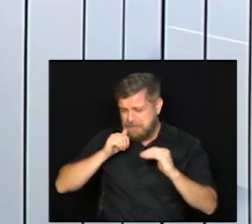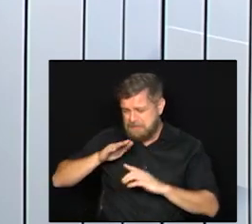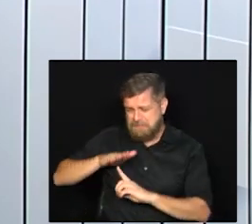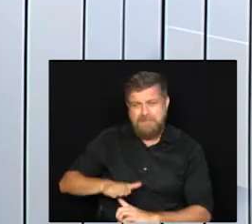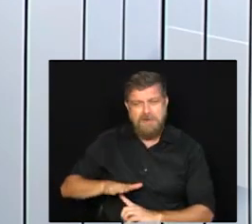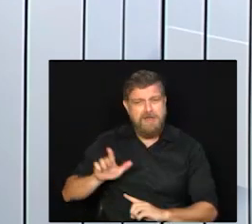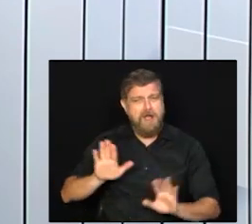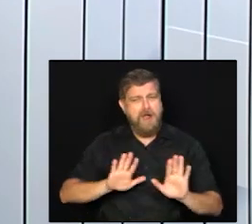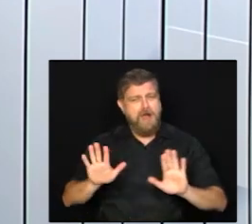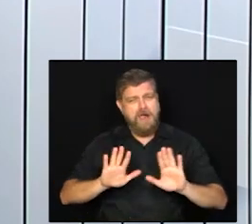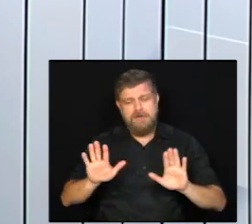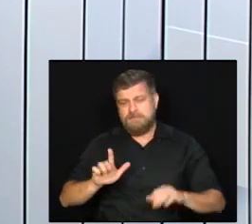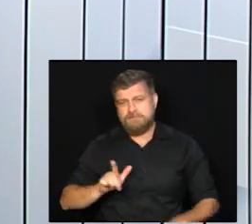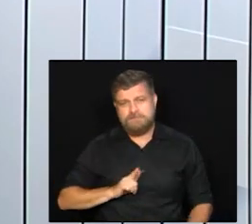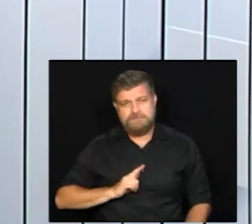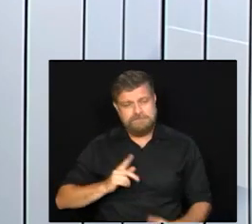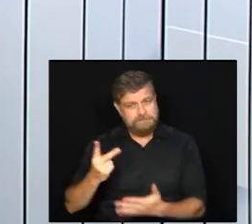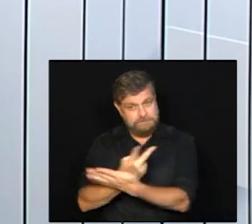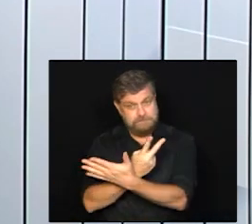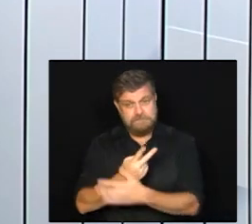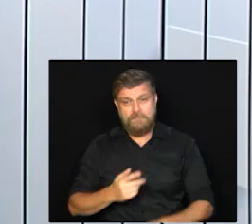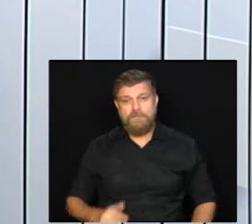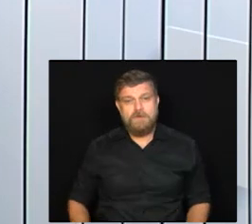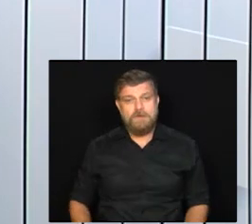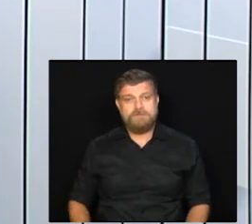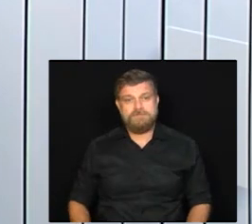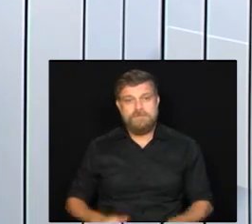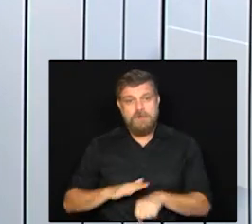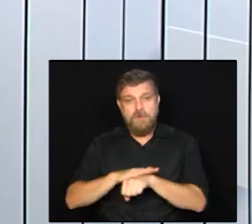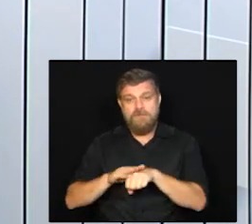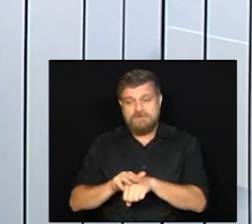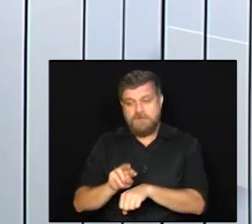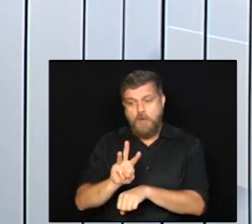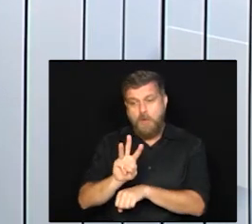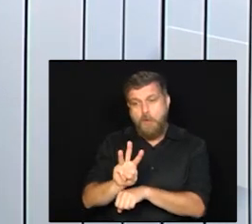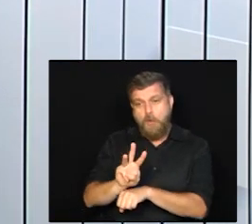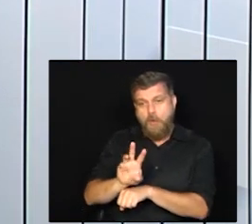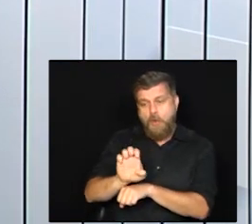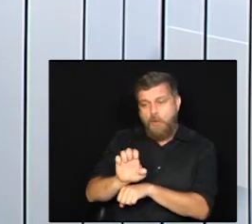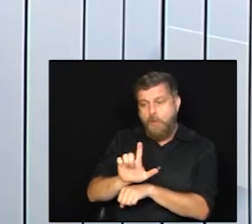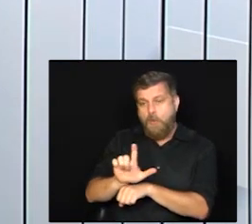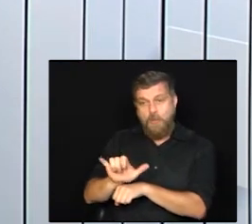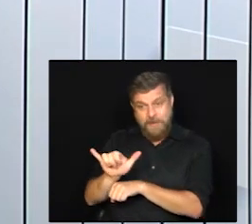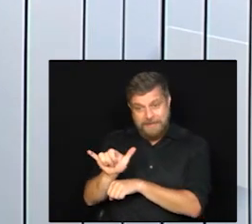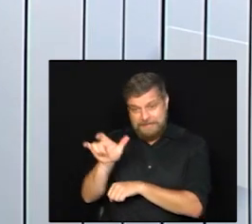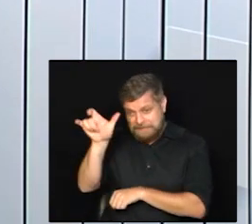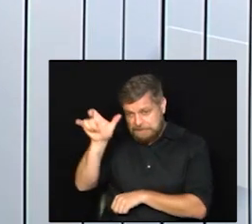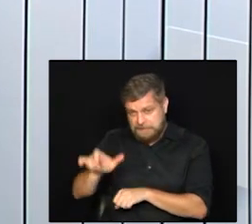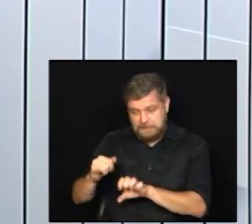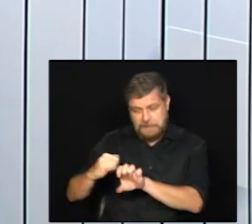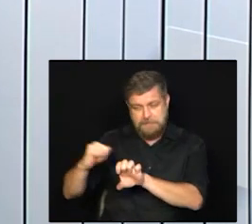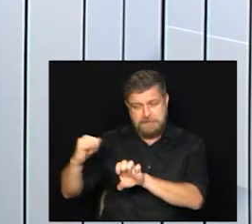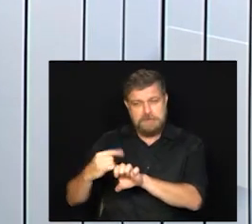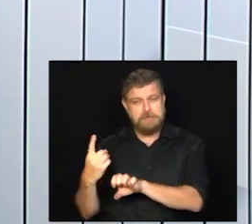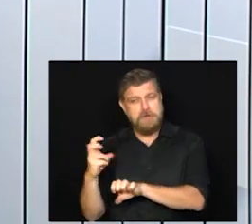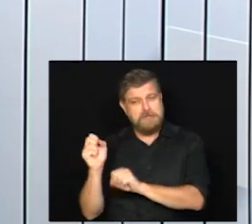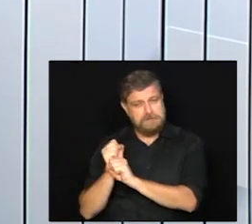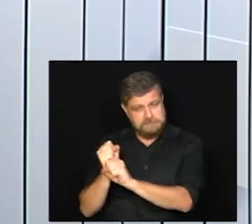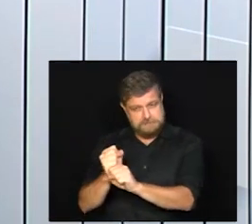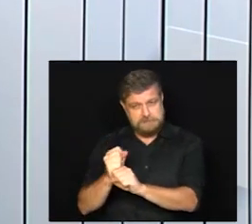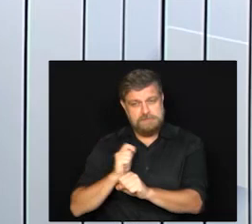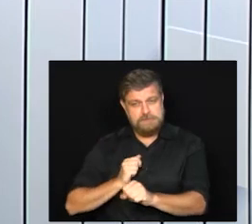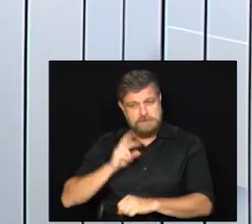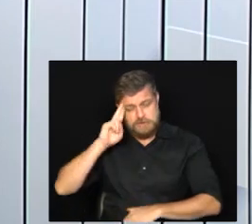aos homens. Eu converso agora com a Ueli Carvalho, ela que é empreendedora há 15 anos,